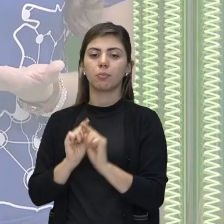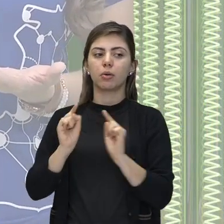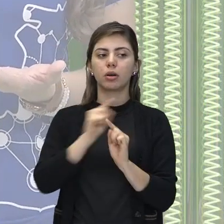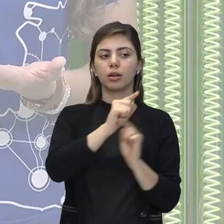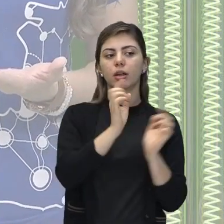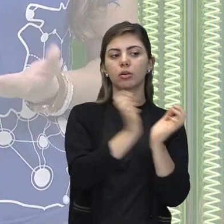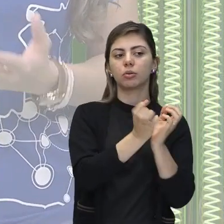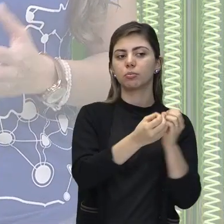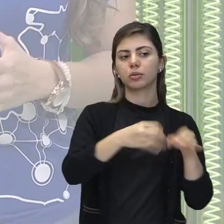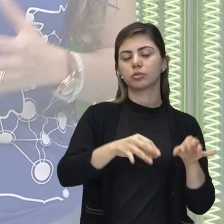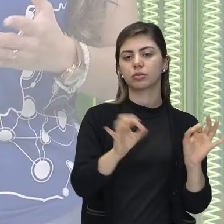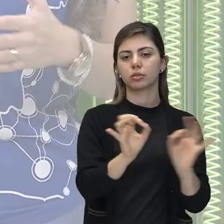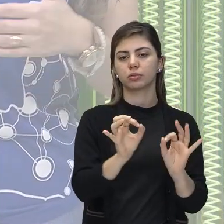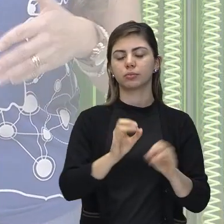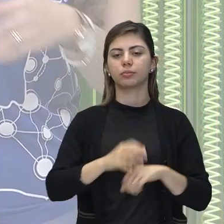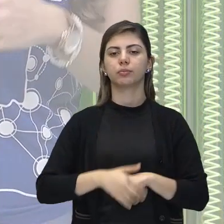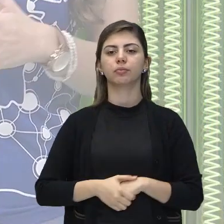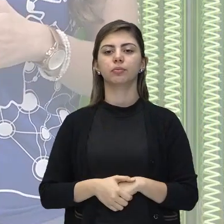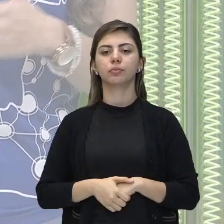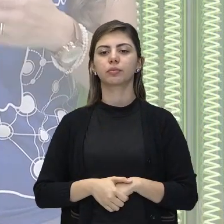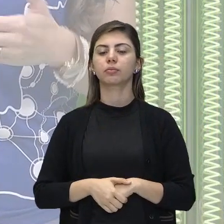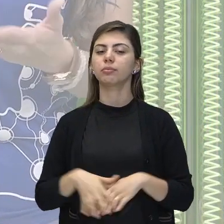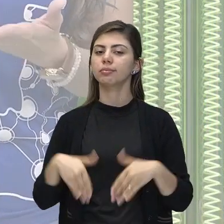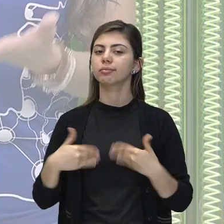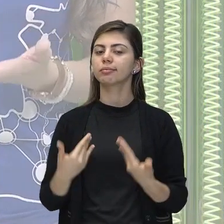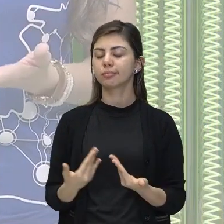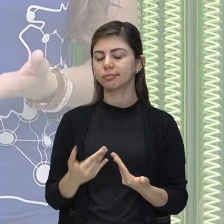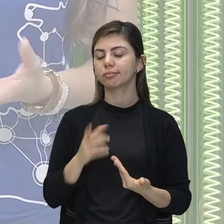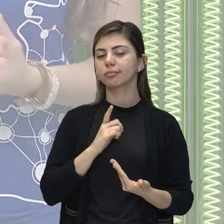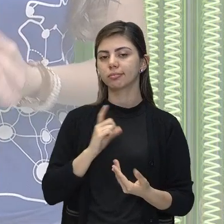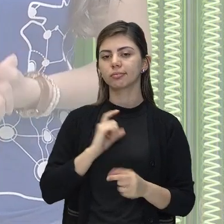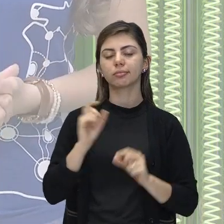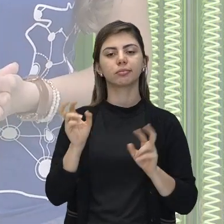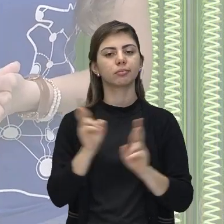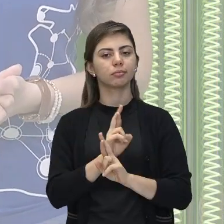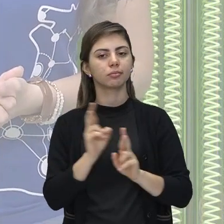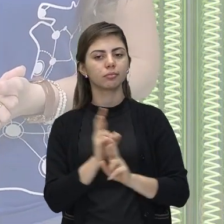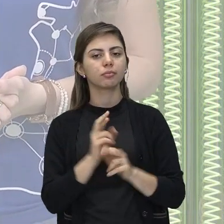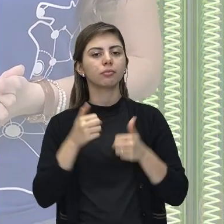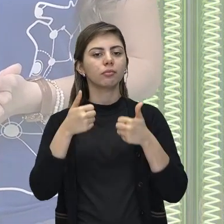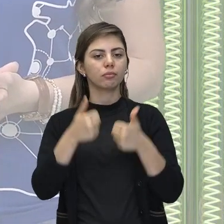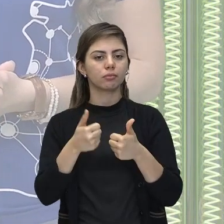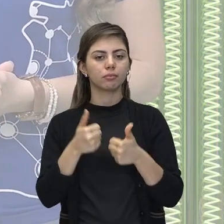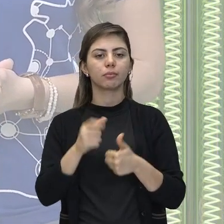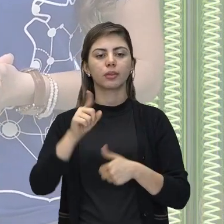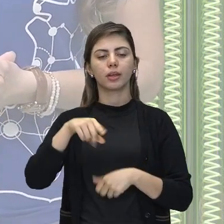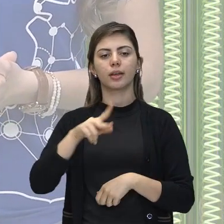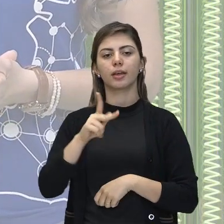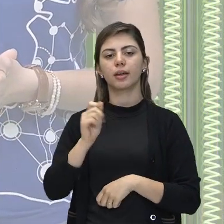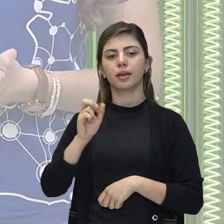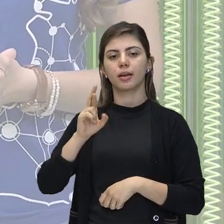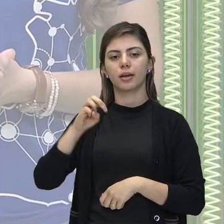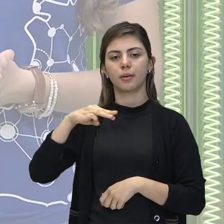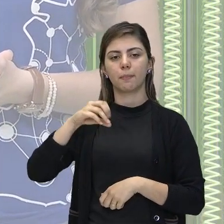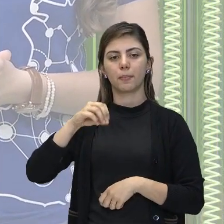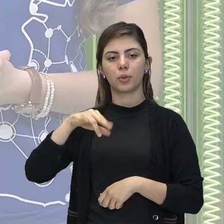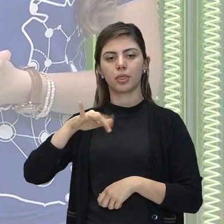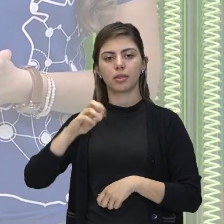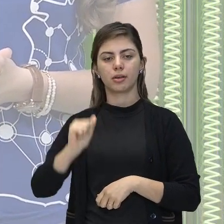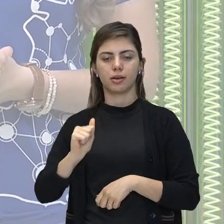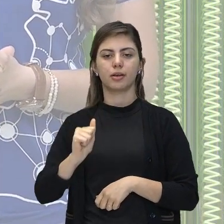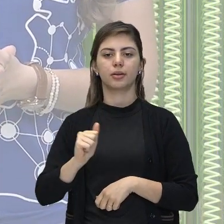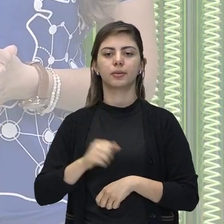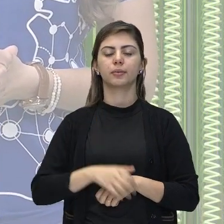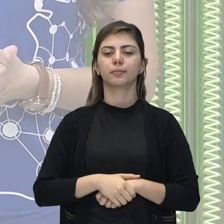para o outro. Então, a esses tipos de relação, a gente chama de relação harmônica